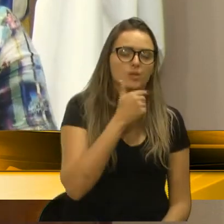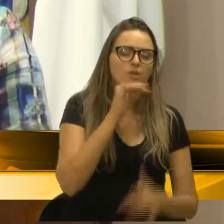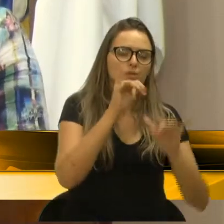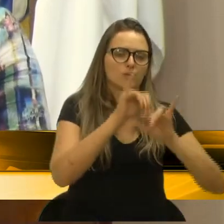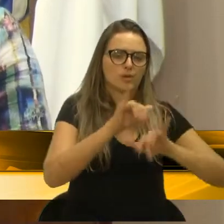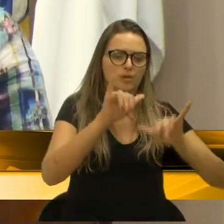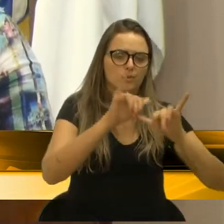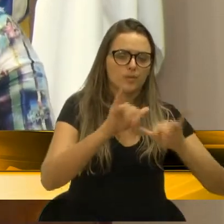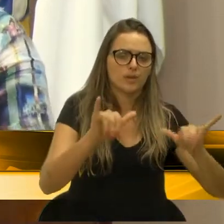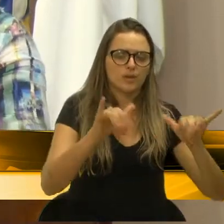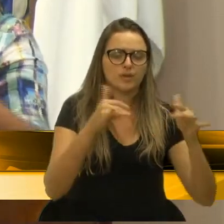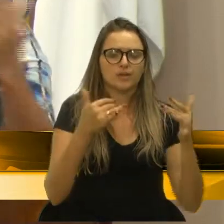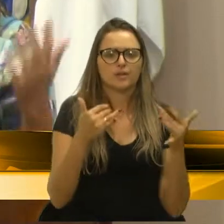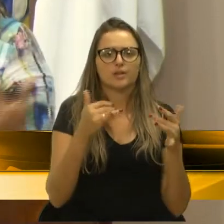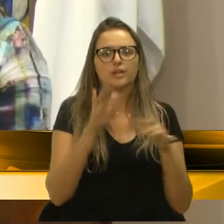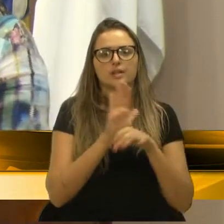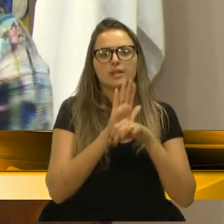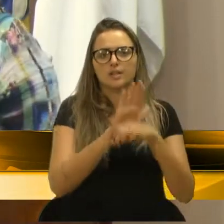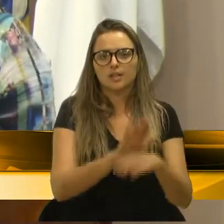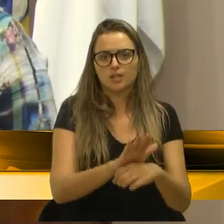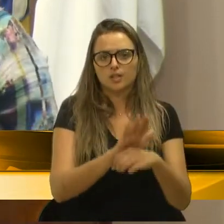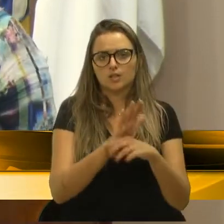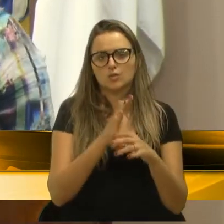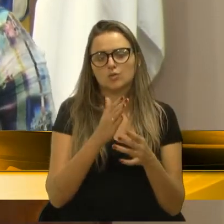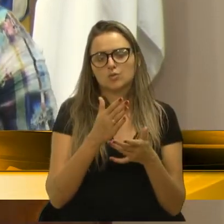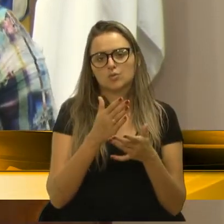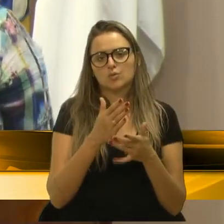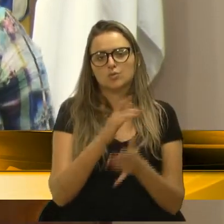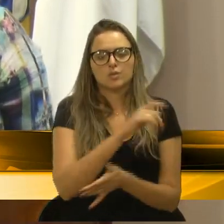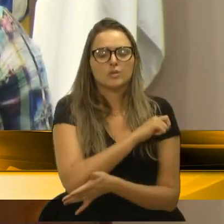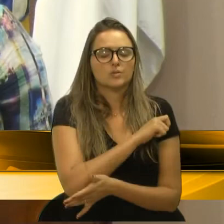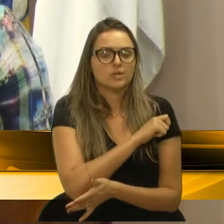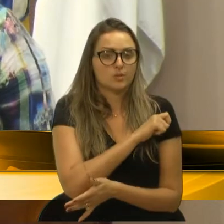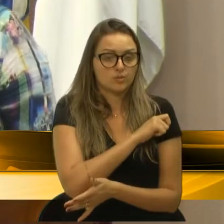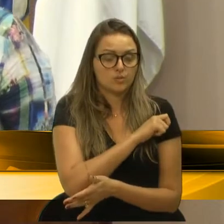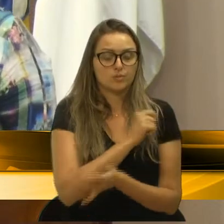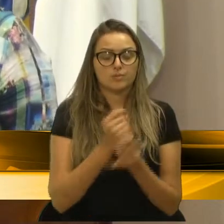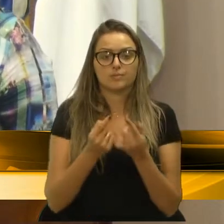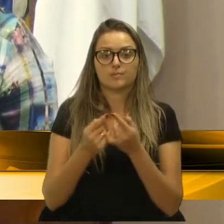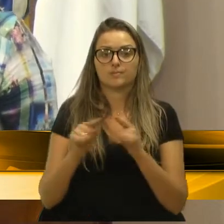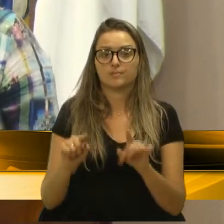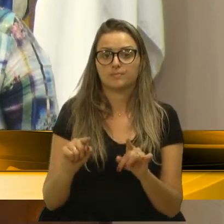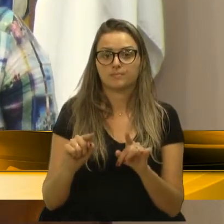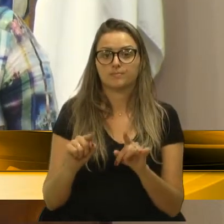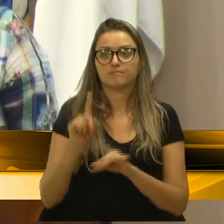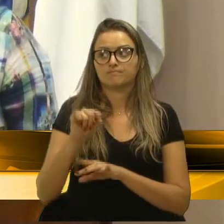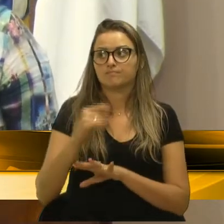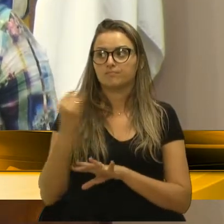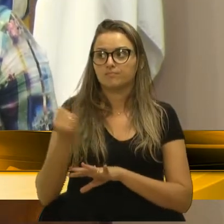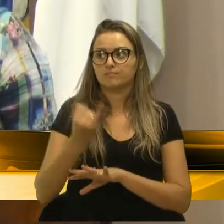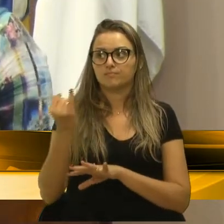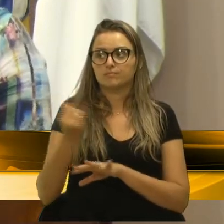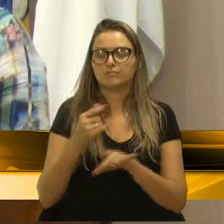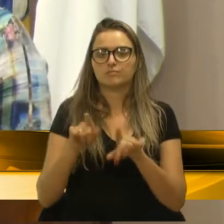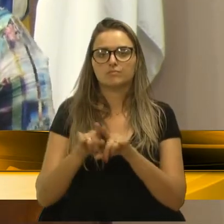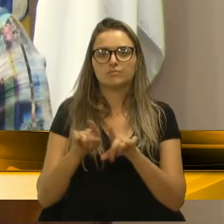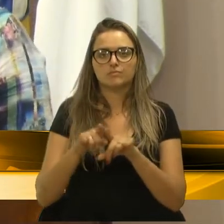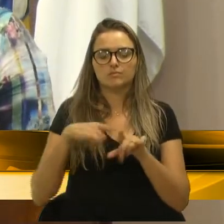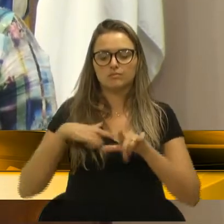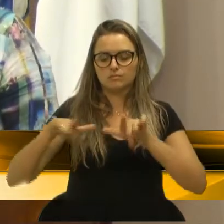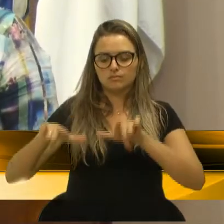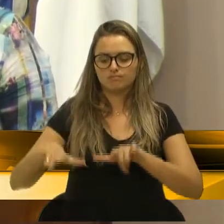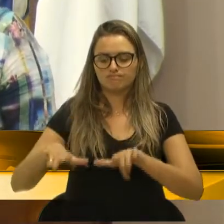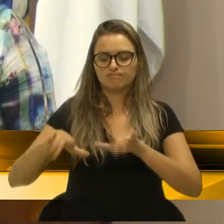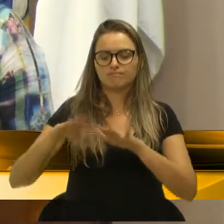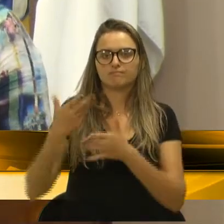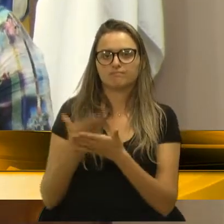né, que ajudam os estudantes, mas é essencial ter uma sala de aula